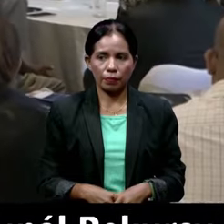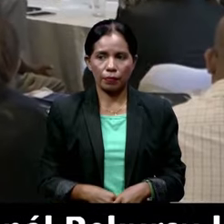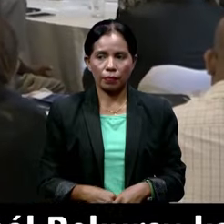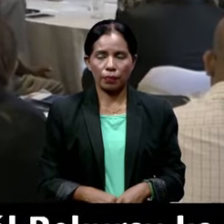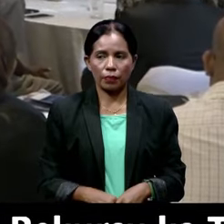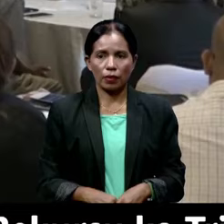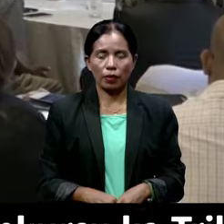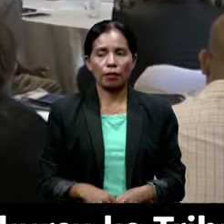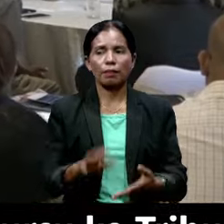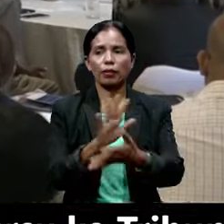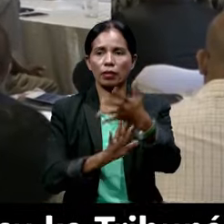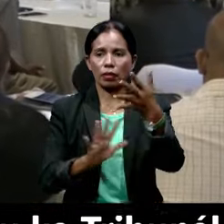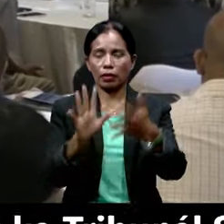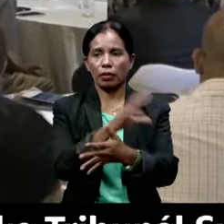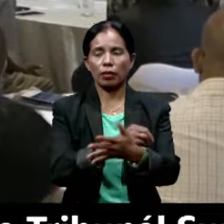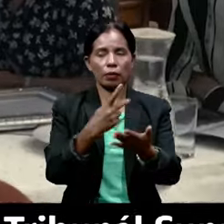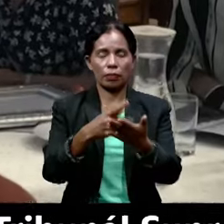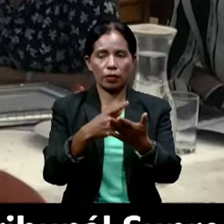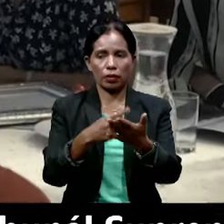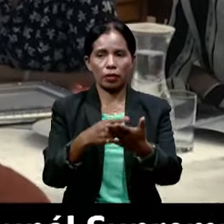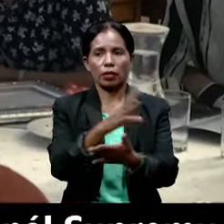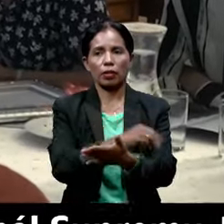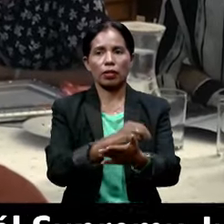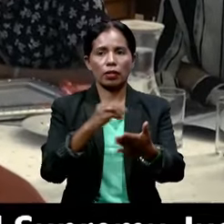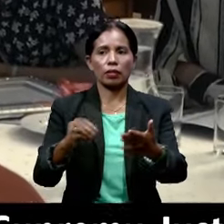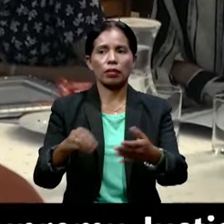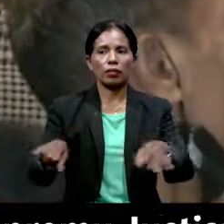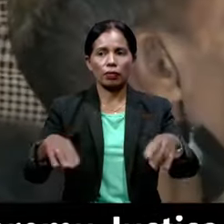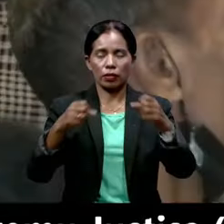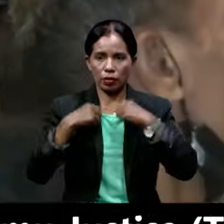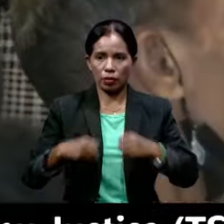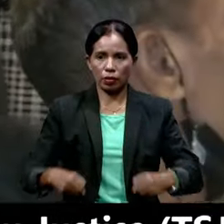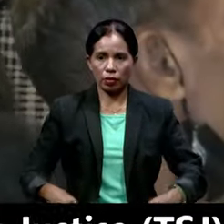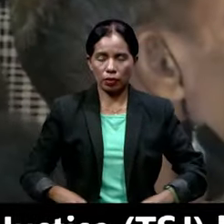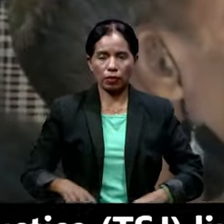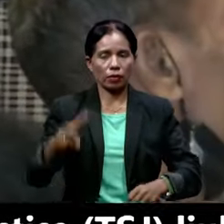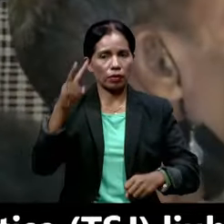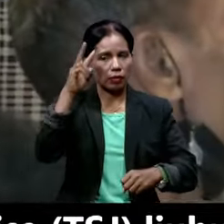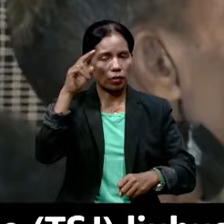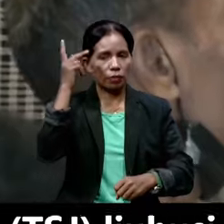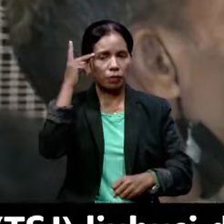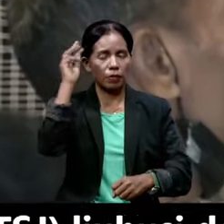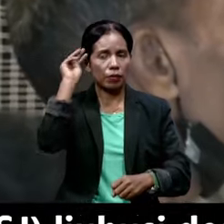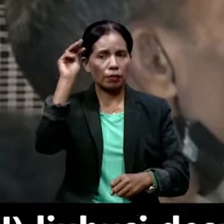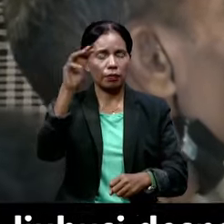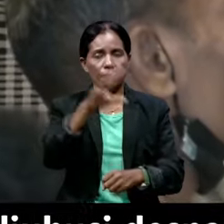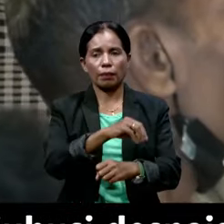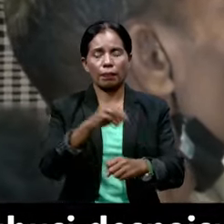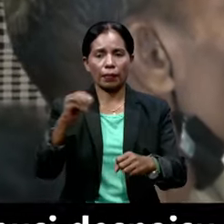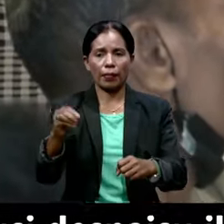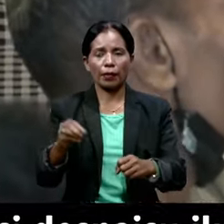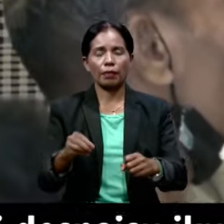E a cerimônia encerramento do projeto Sustentabilidade Sistema Saúde, vice-primeiro-ministro no ministro